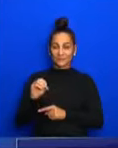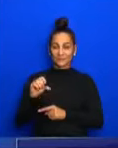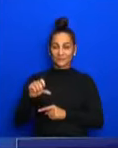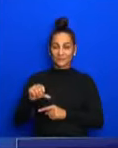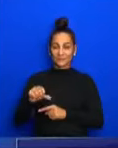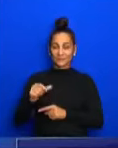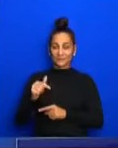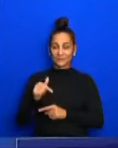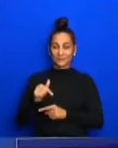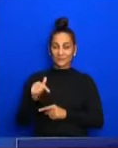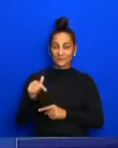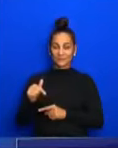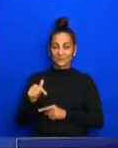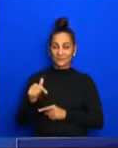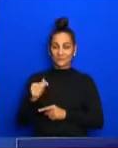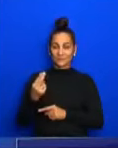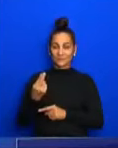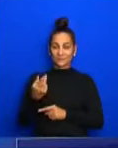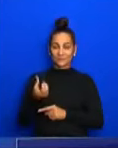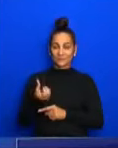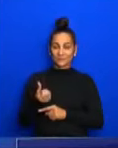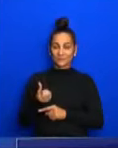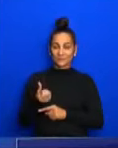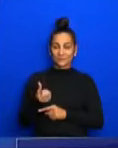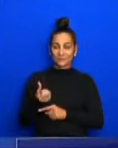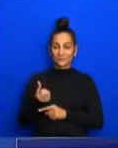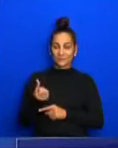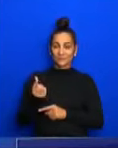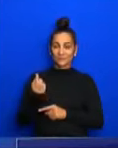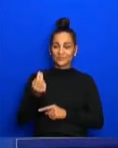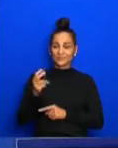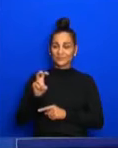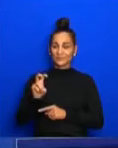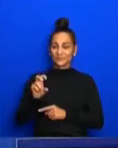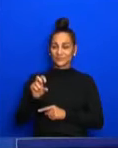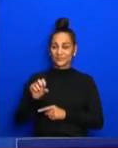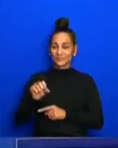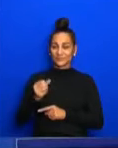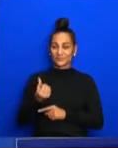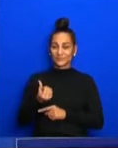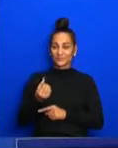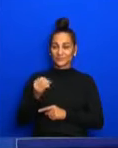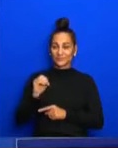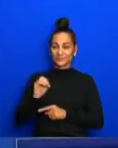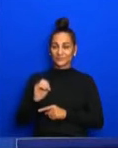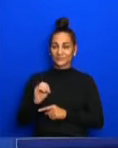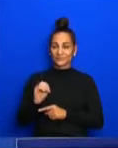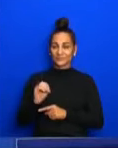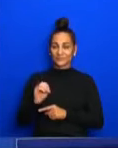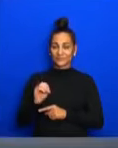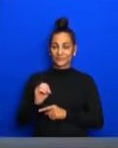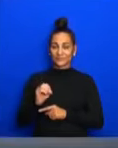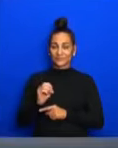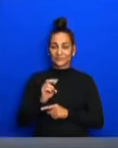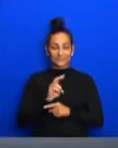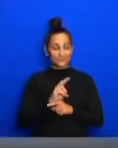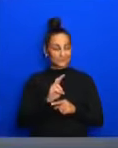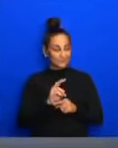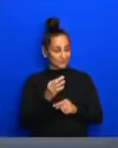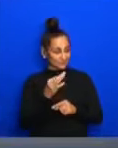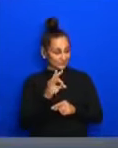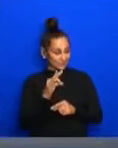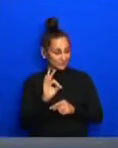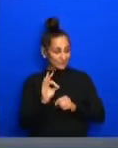87, 09, 77, 59, 26 e 60.